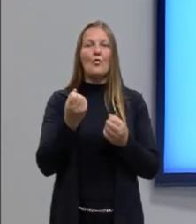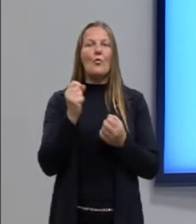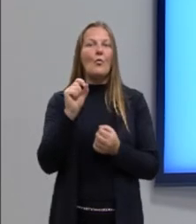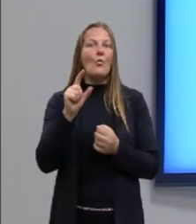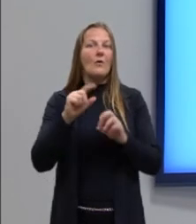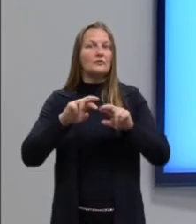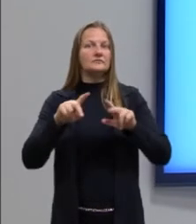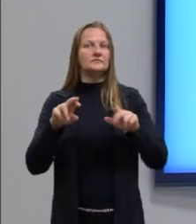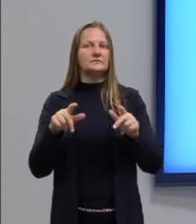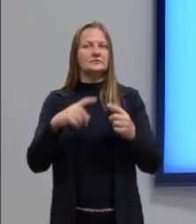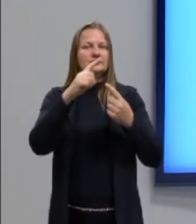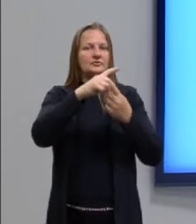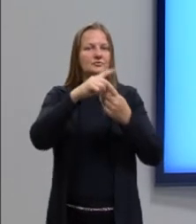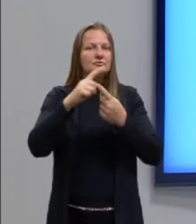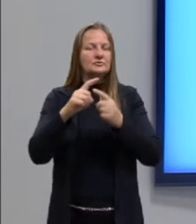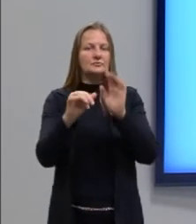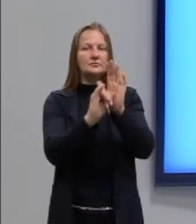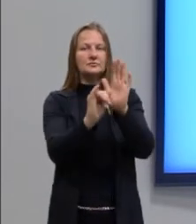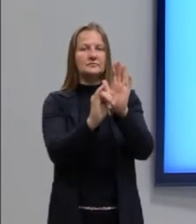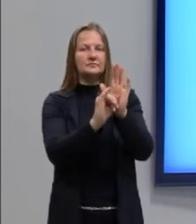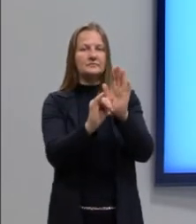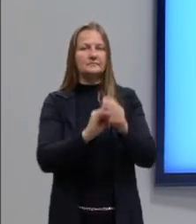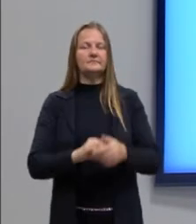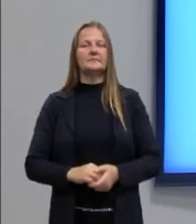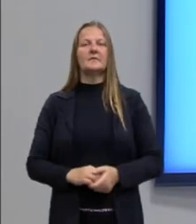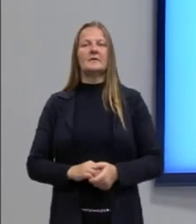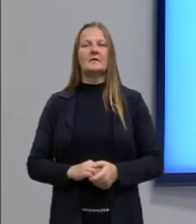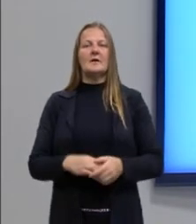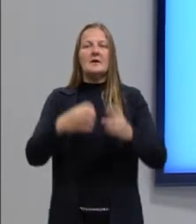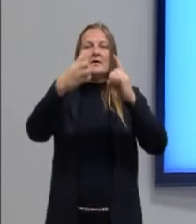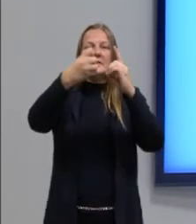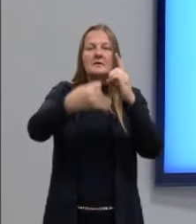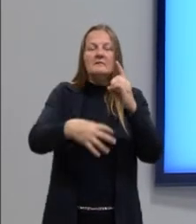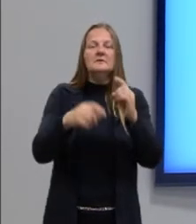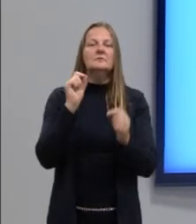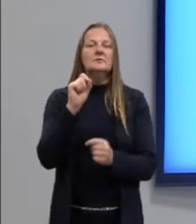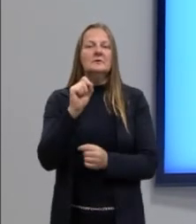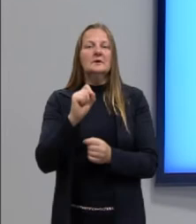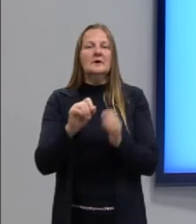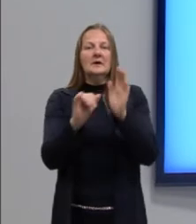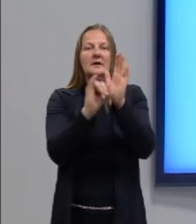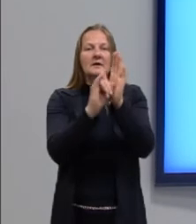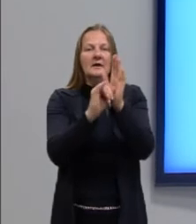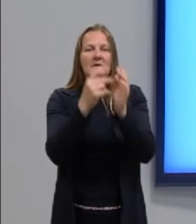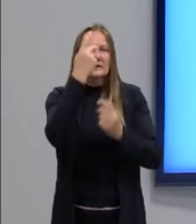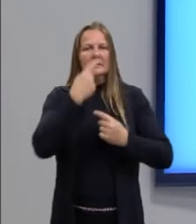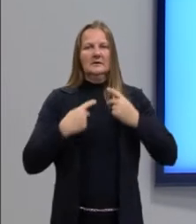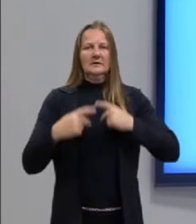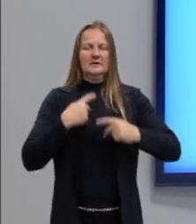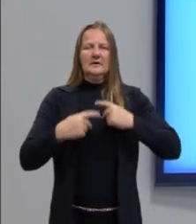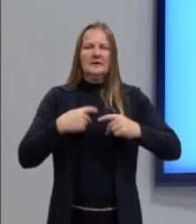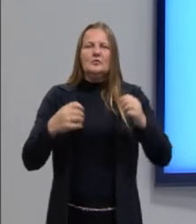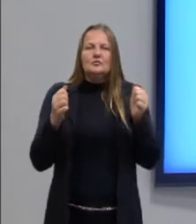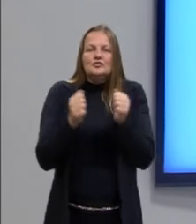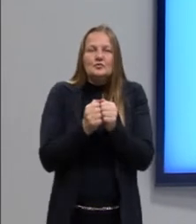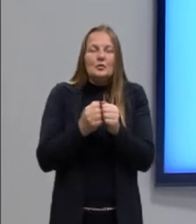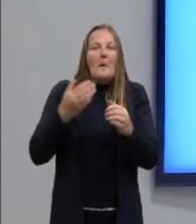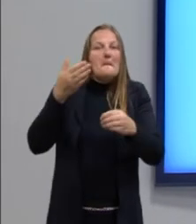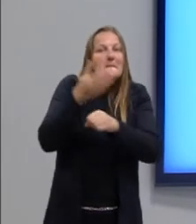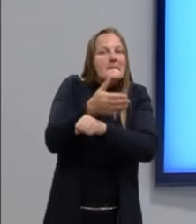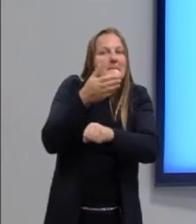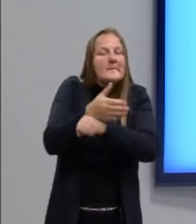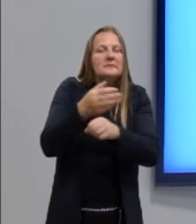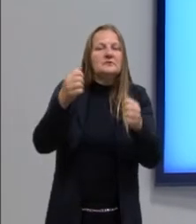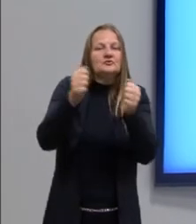diferença entre os tipos de narradores definimos por narrador personagem aquele que participa